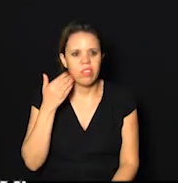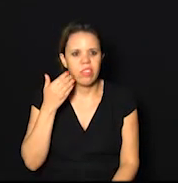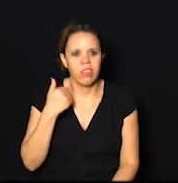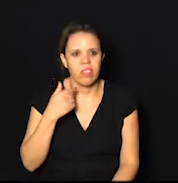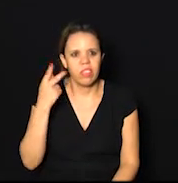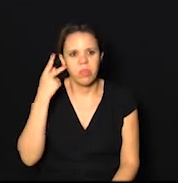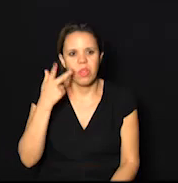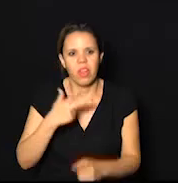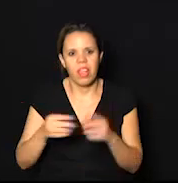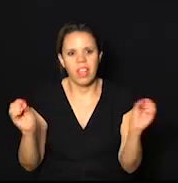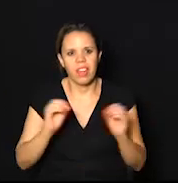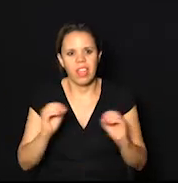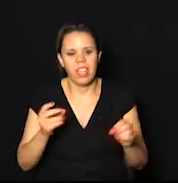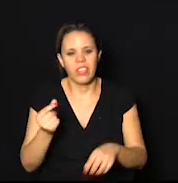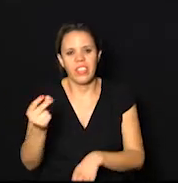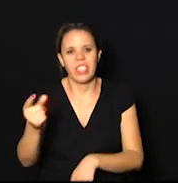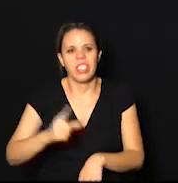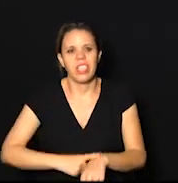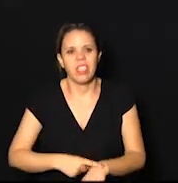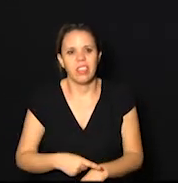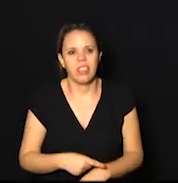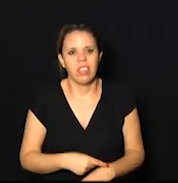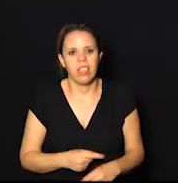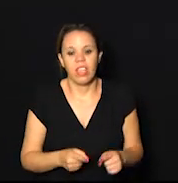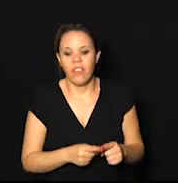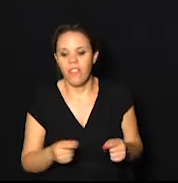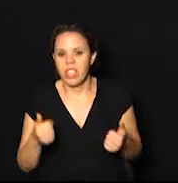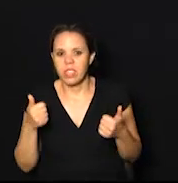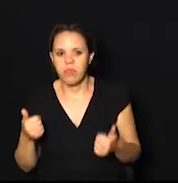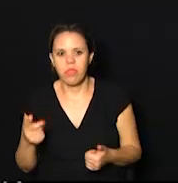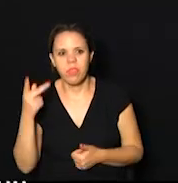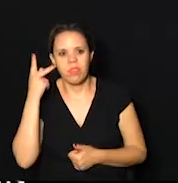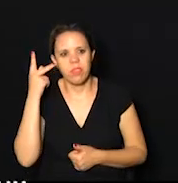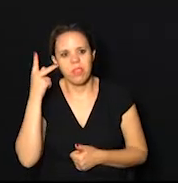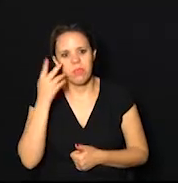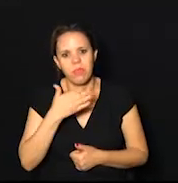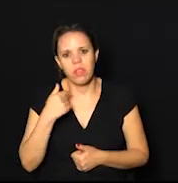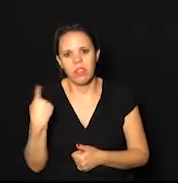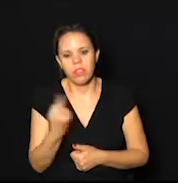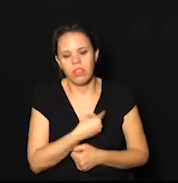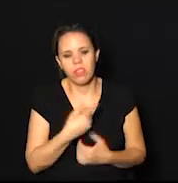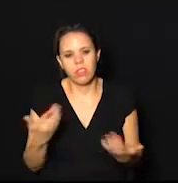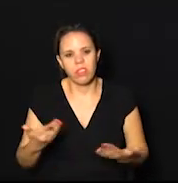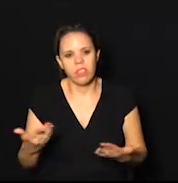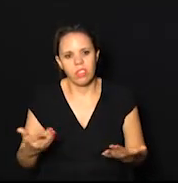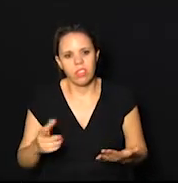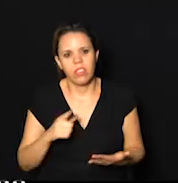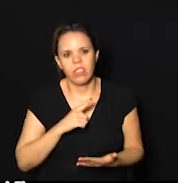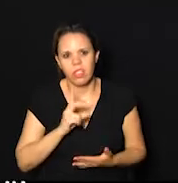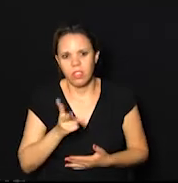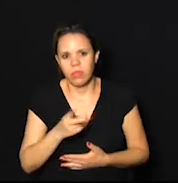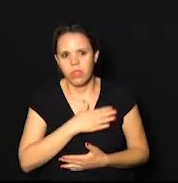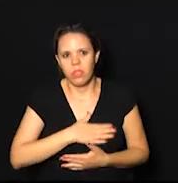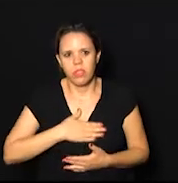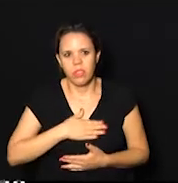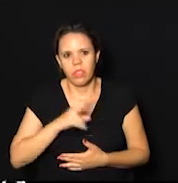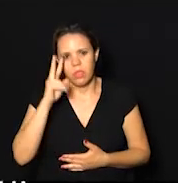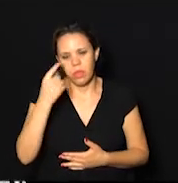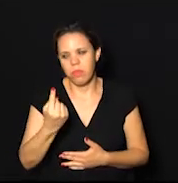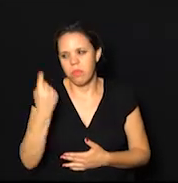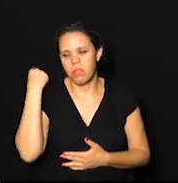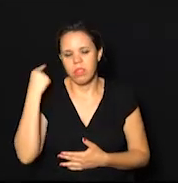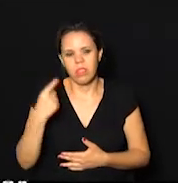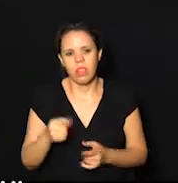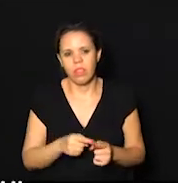aproveitar né o são paulo não ganha nada faz tempo ele tá na fase boa mas ele tava faz melhor do que a gente agora mas ele já teve sempre eu gosto levar